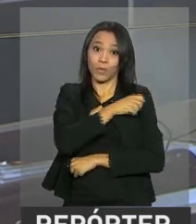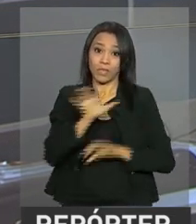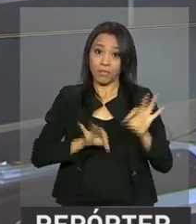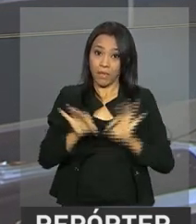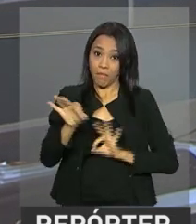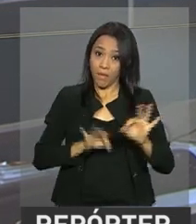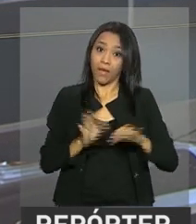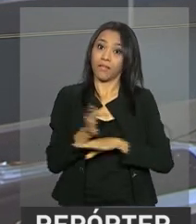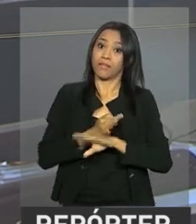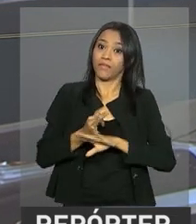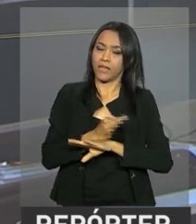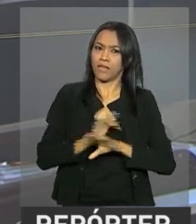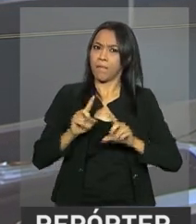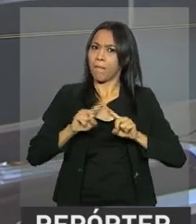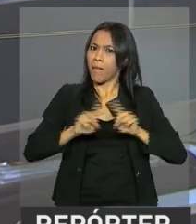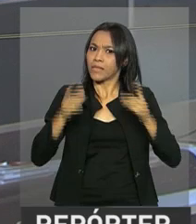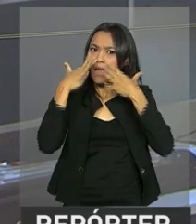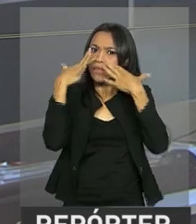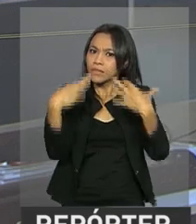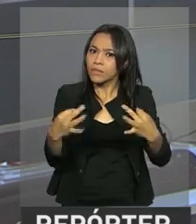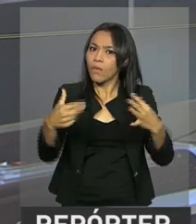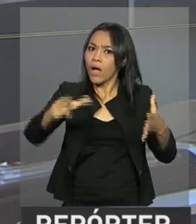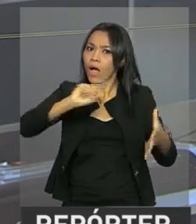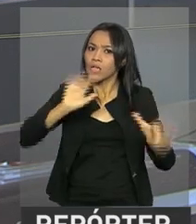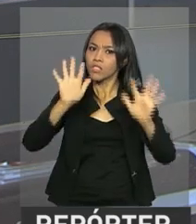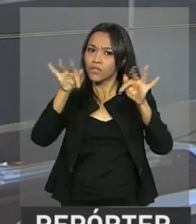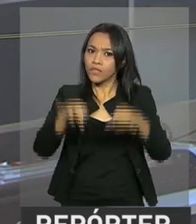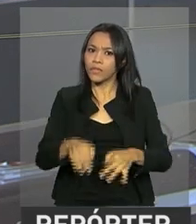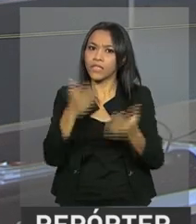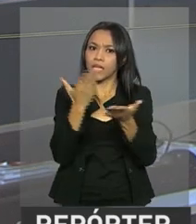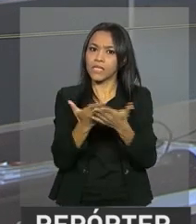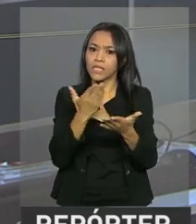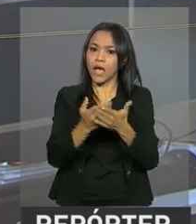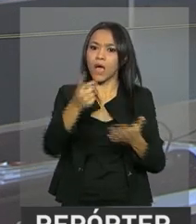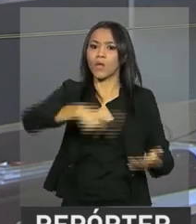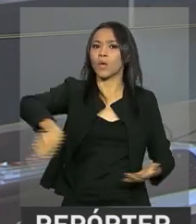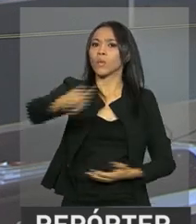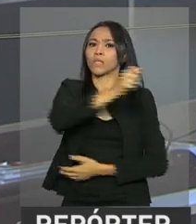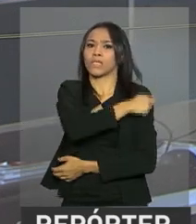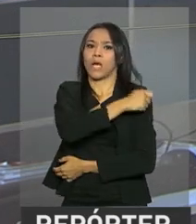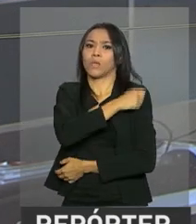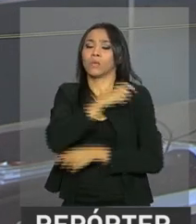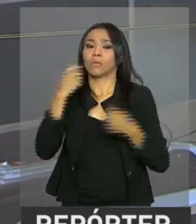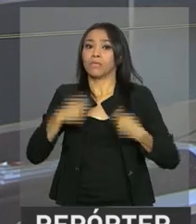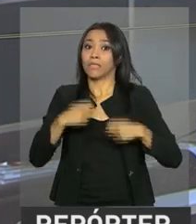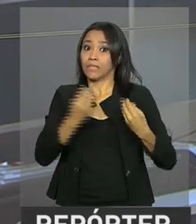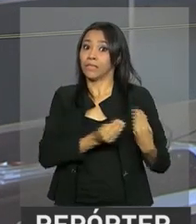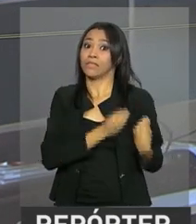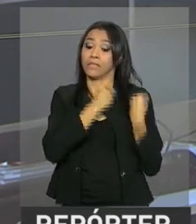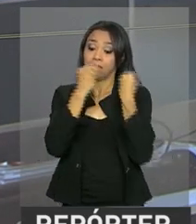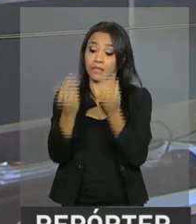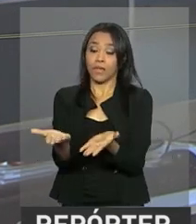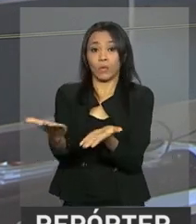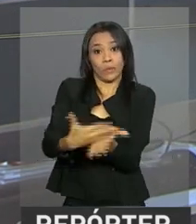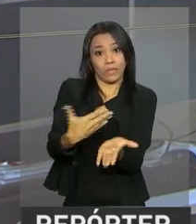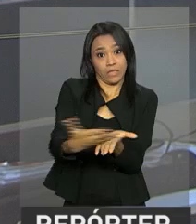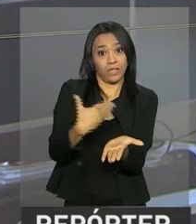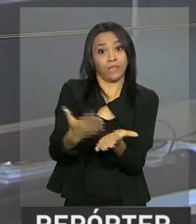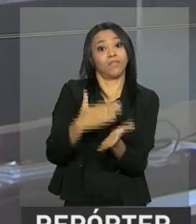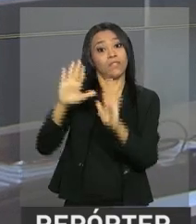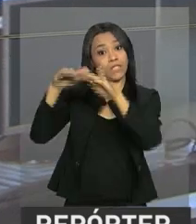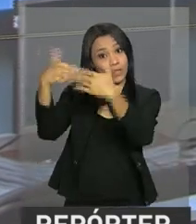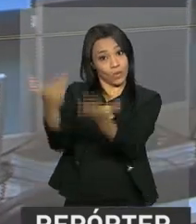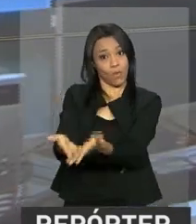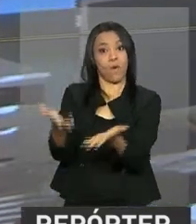Mas atenção, antes das aulas terminarem, os estudantes das escolas públicas têm que devolver os livros didáticos. Quem traz